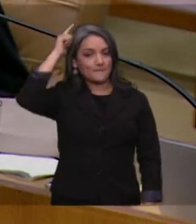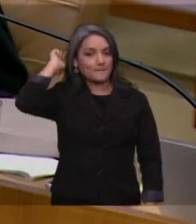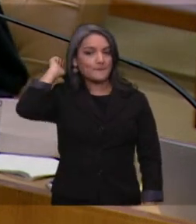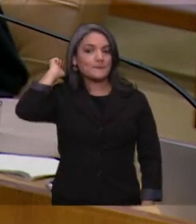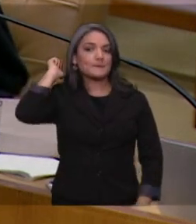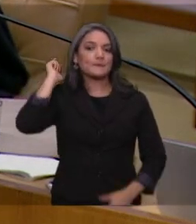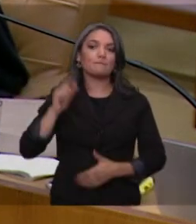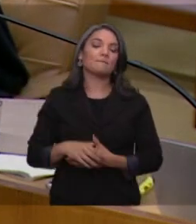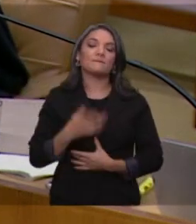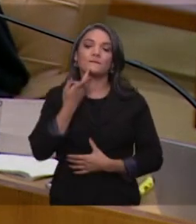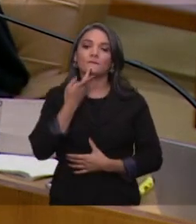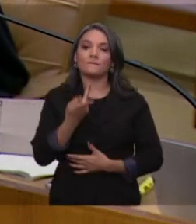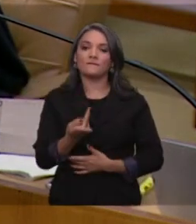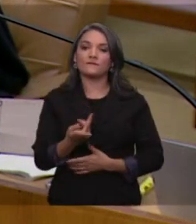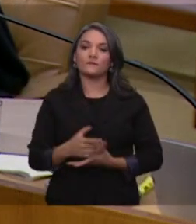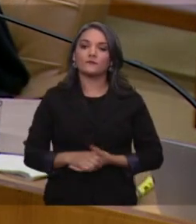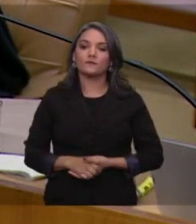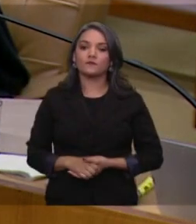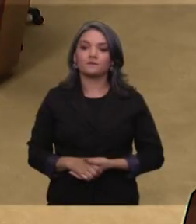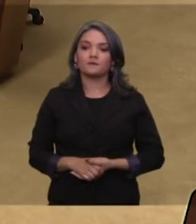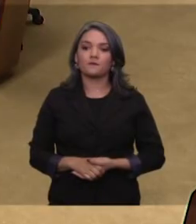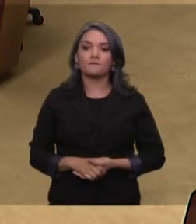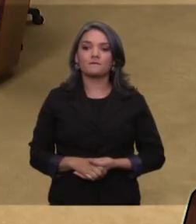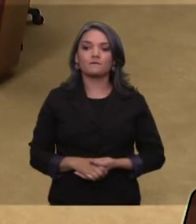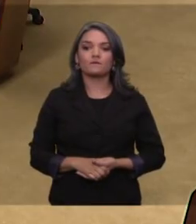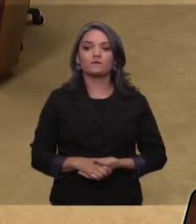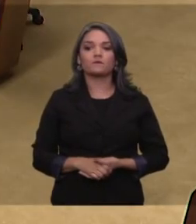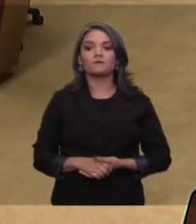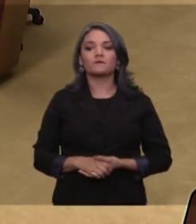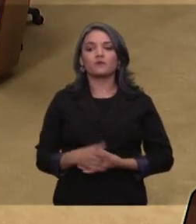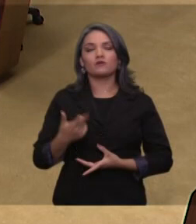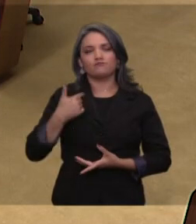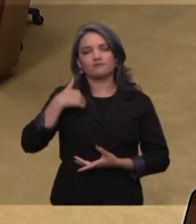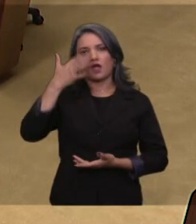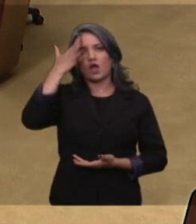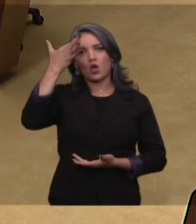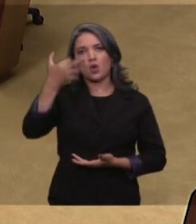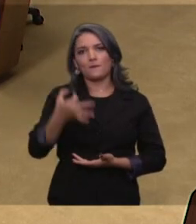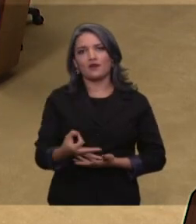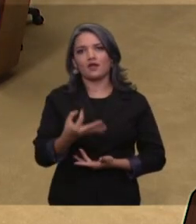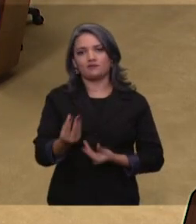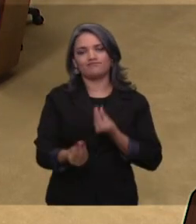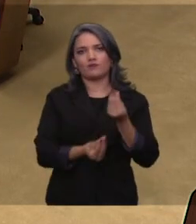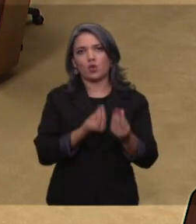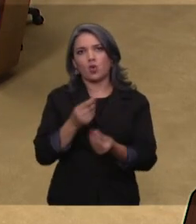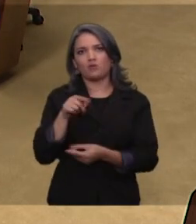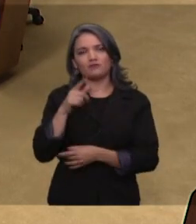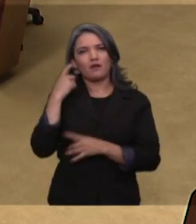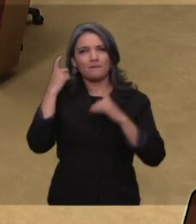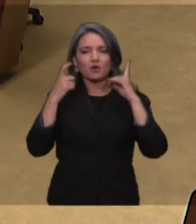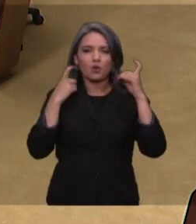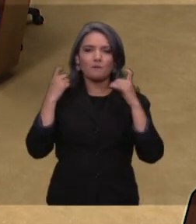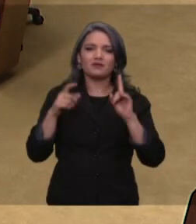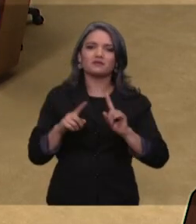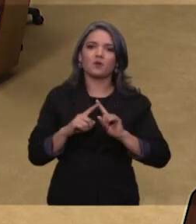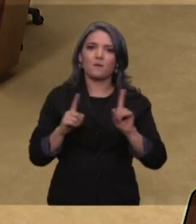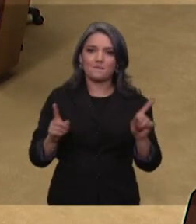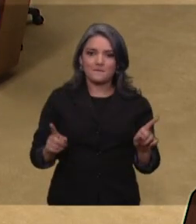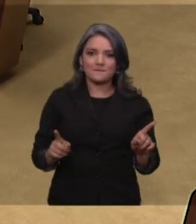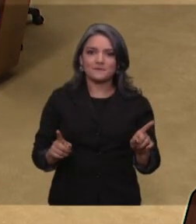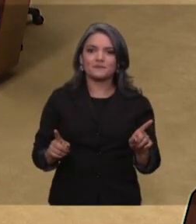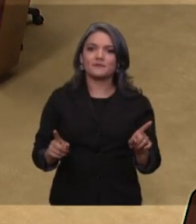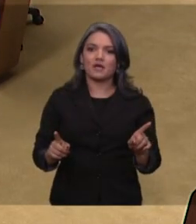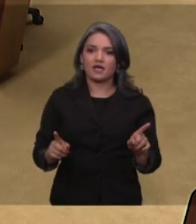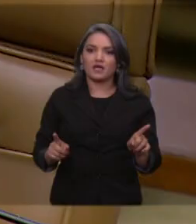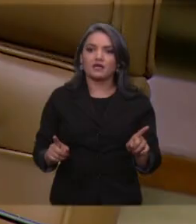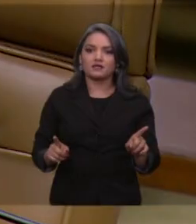Ministro Fux, eu entendo essa preocupação, inclusive, já antecipando, eu aderi à